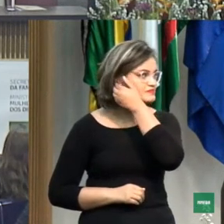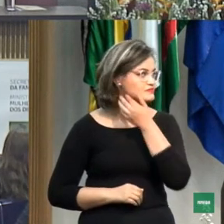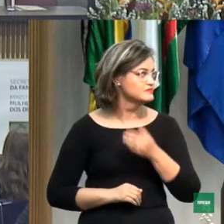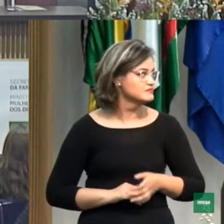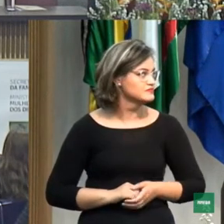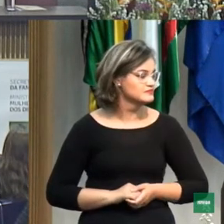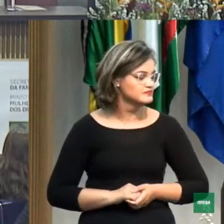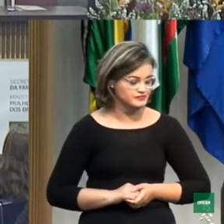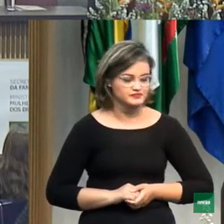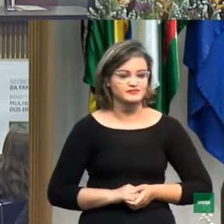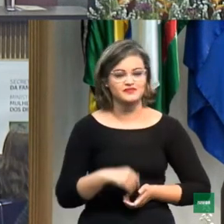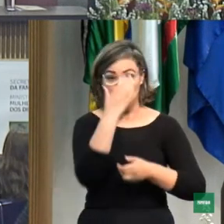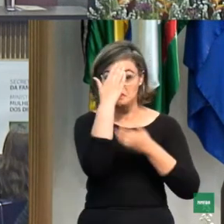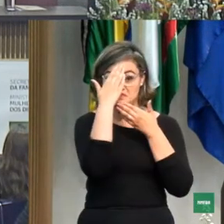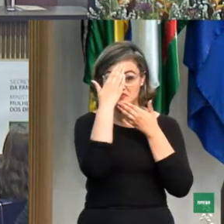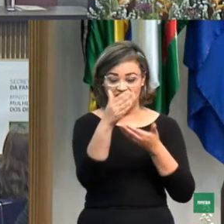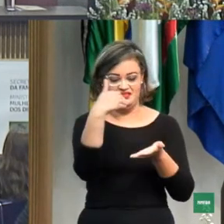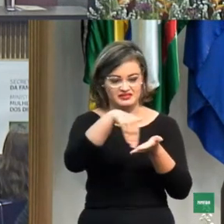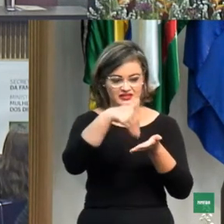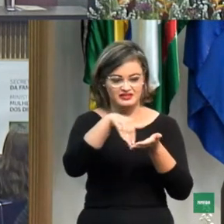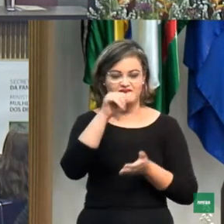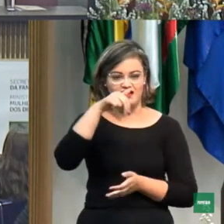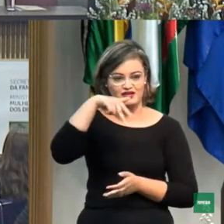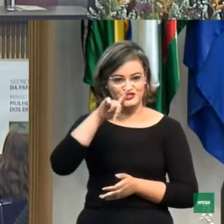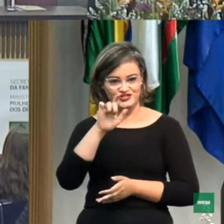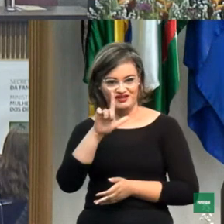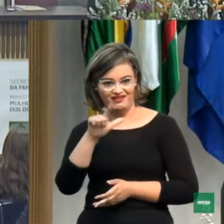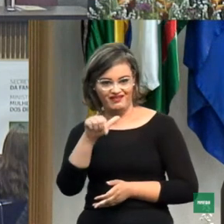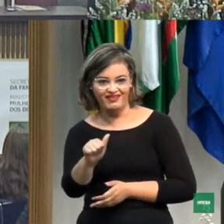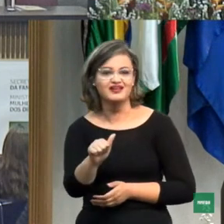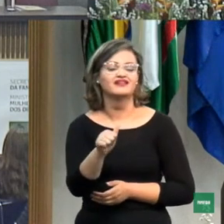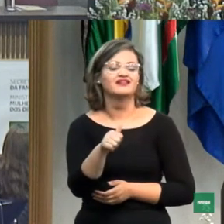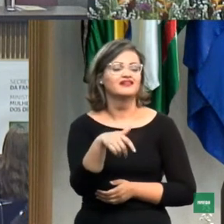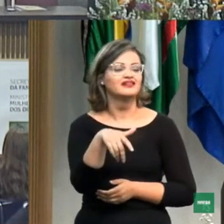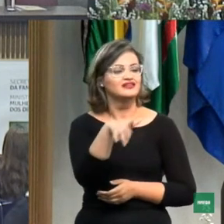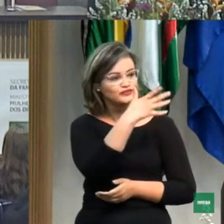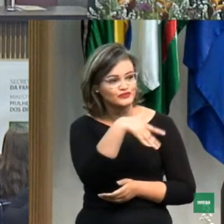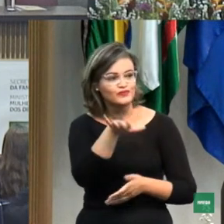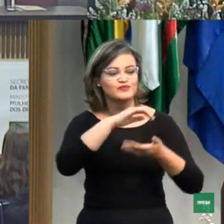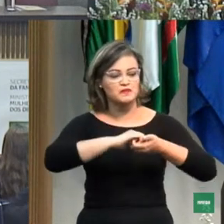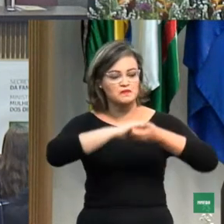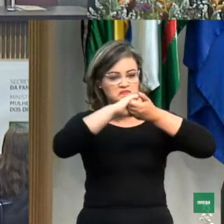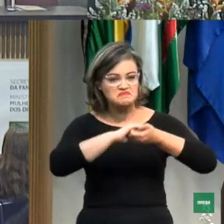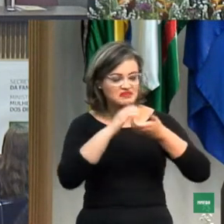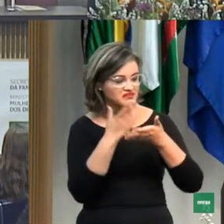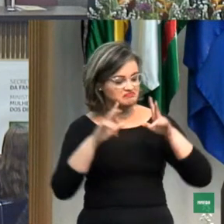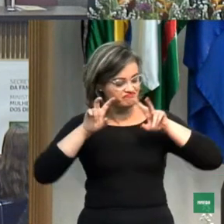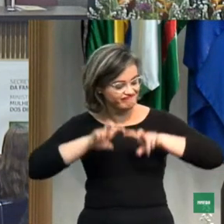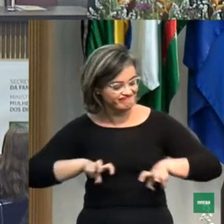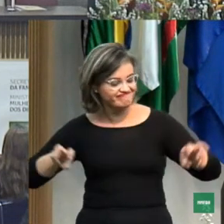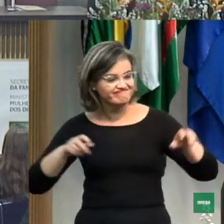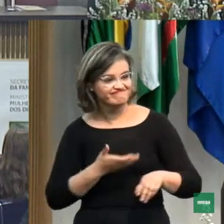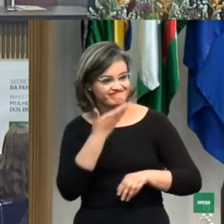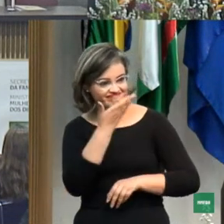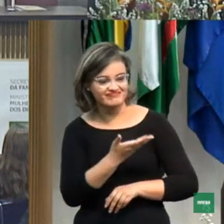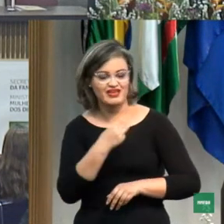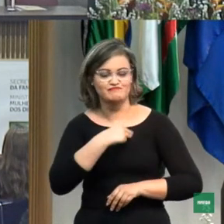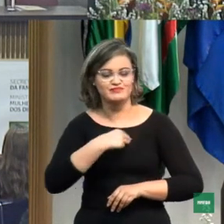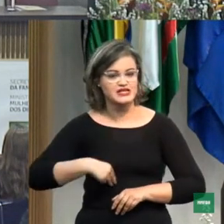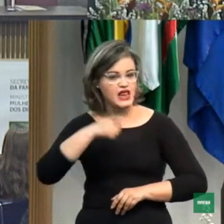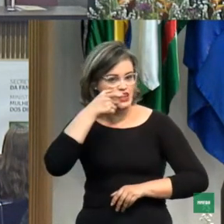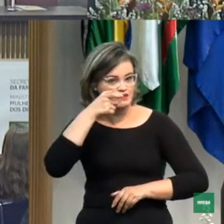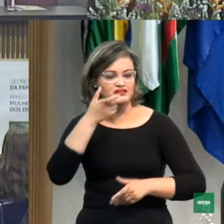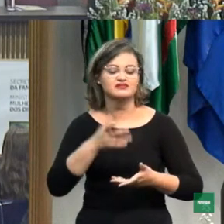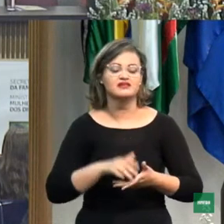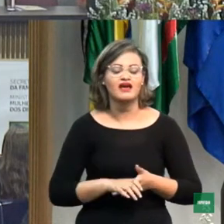Obrigada, secretária Ângela. Saúdo todos que estão aqui compondo essa mesa na pessoa da ministra de Estado, Damares Alves. Uma alegria estar